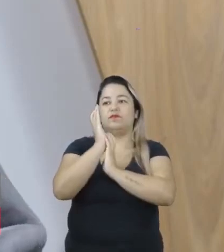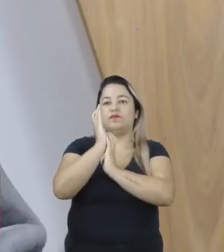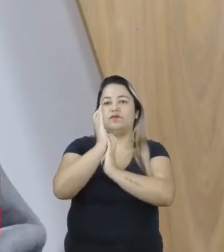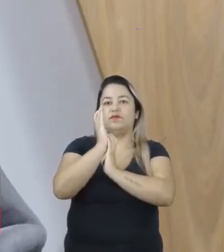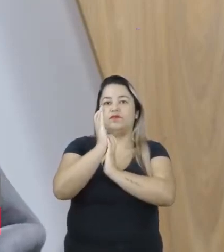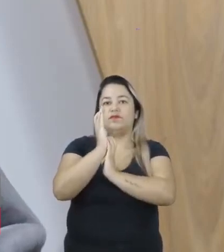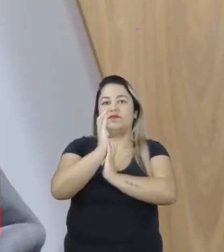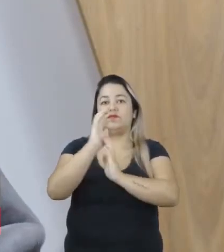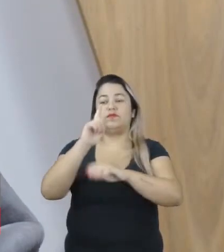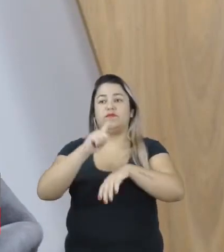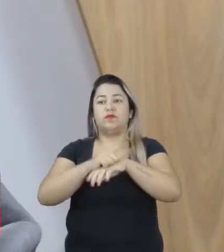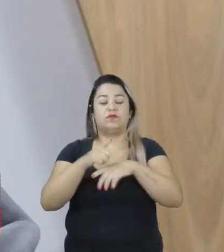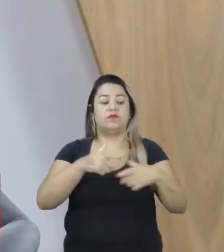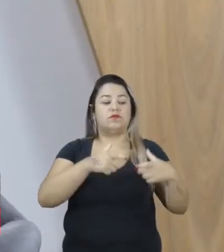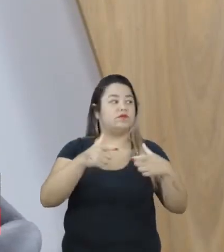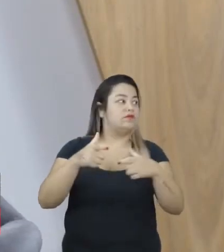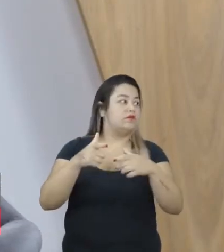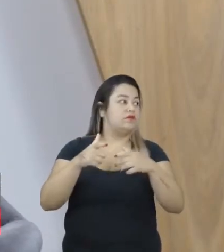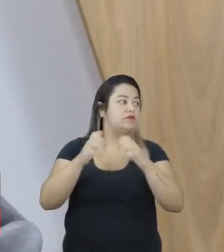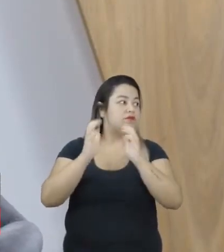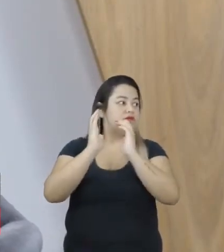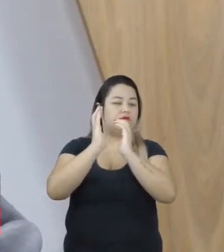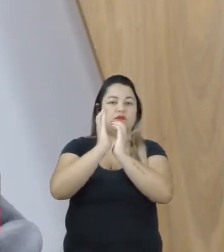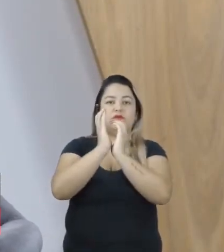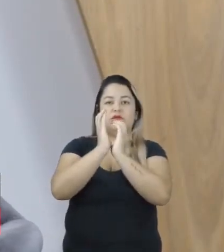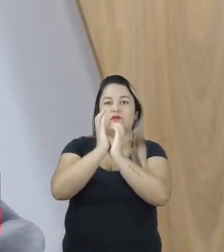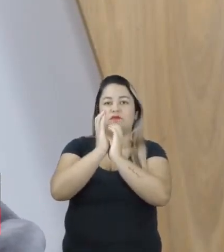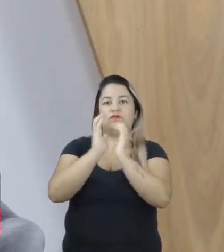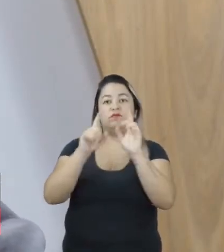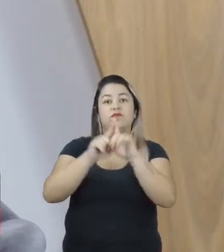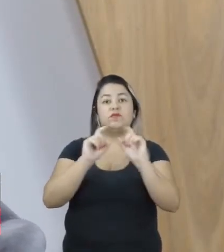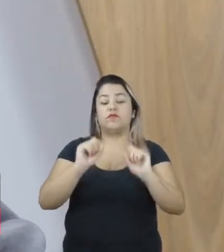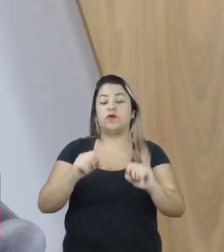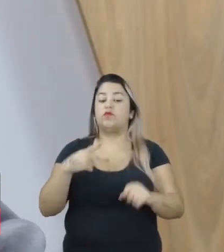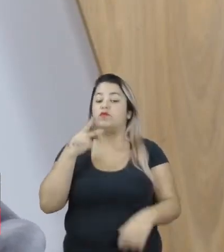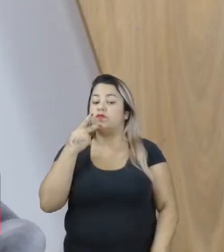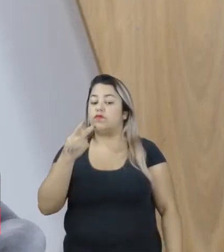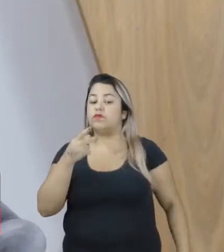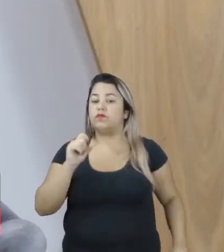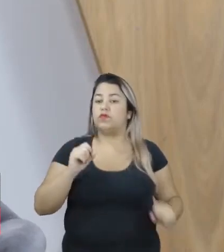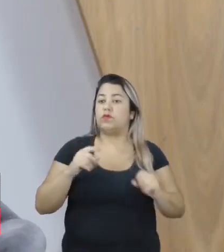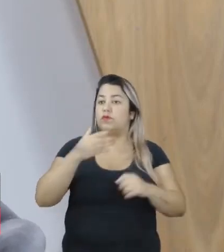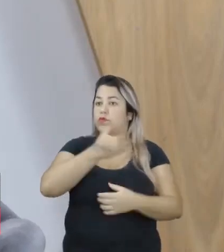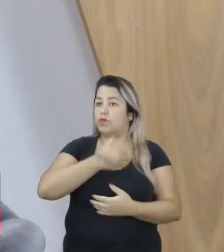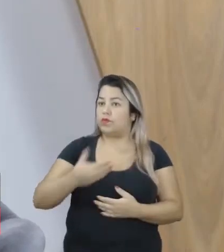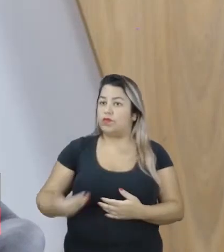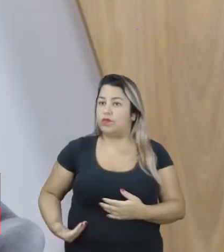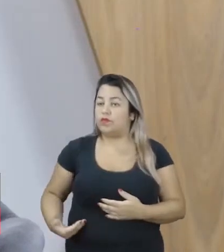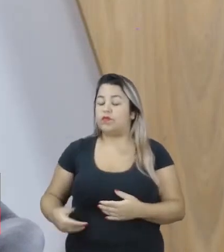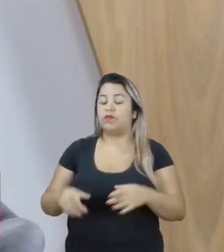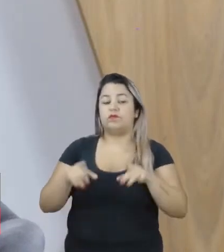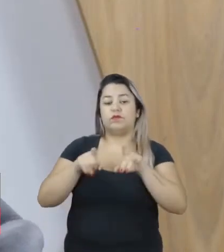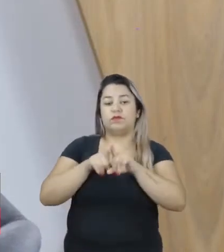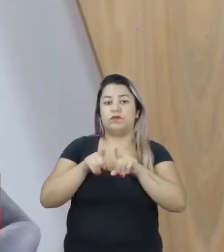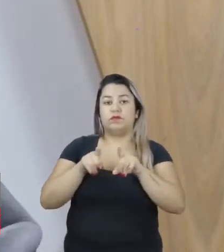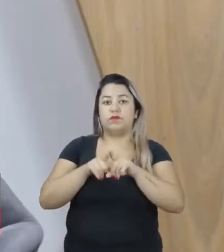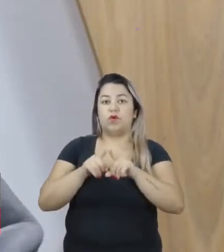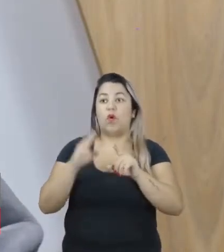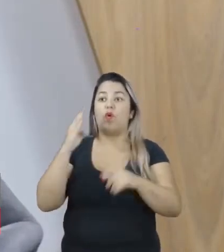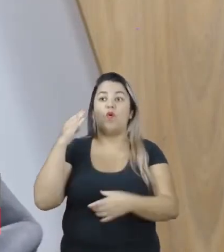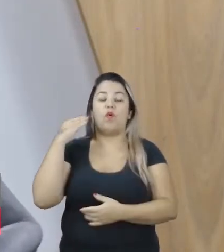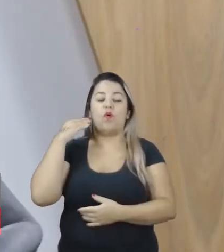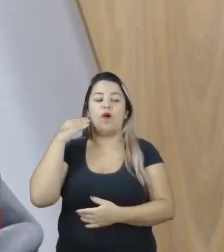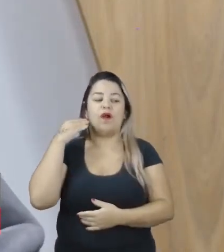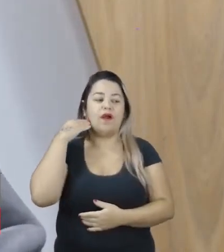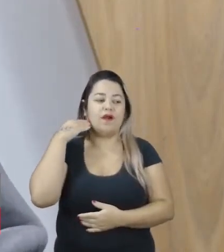papel no seu setor onde elas atuam, mas elas também são fomentadoras. Então, quando a gente fala dos bancos públicos, o Banco do Brasil tem um